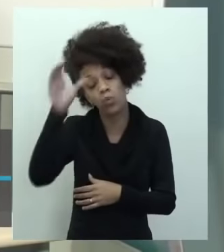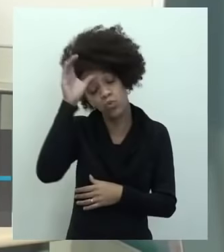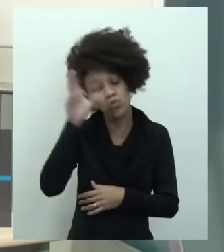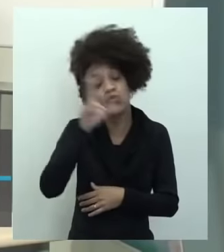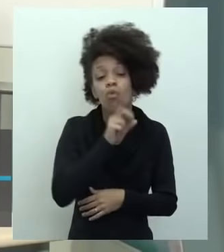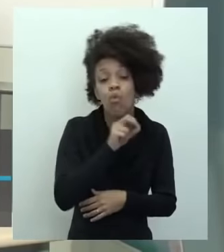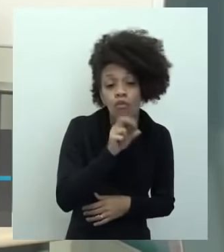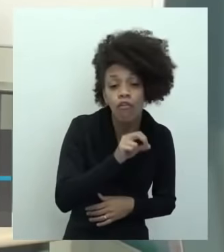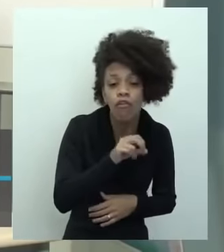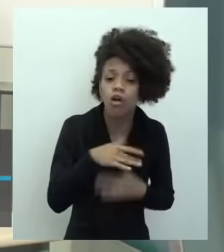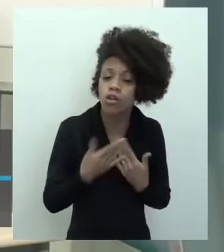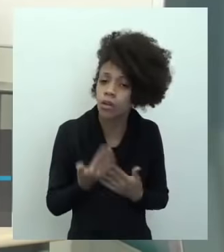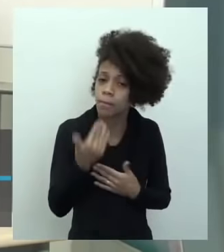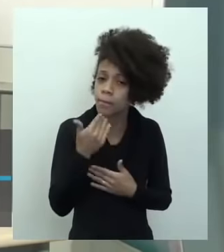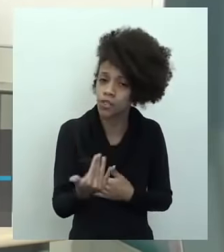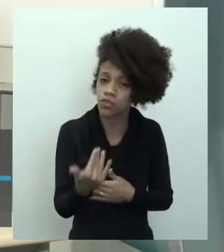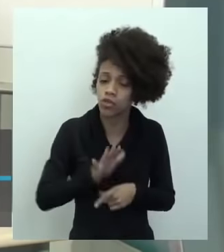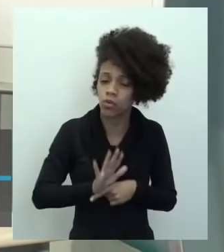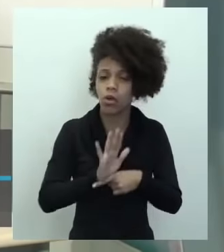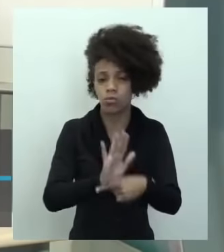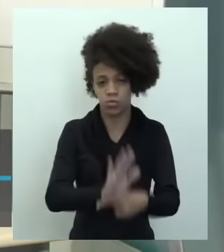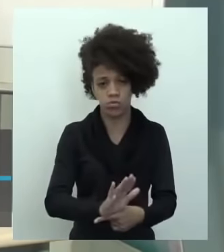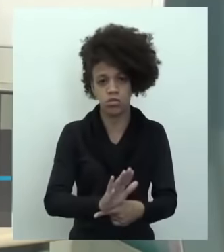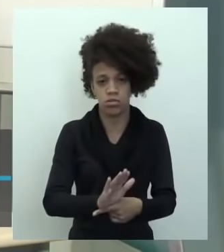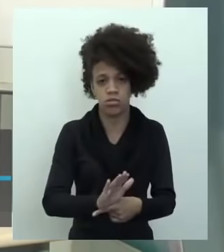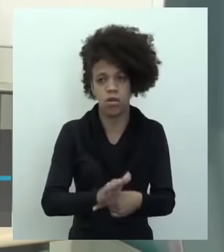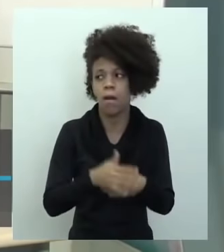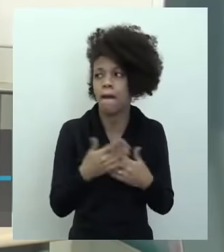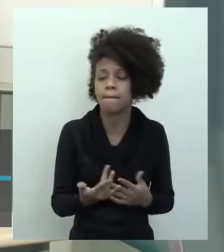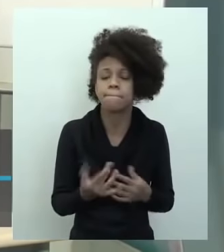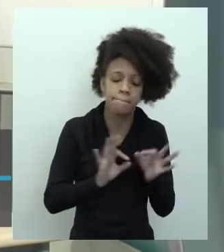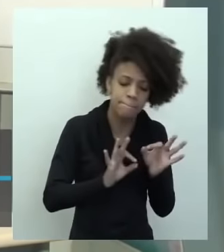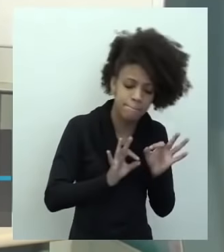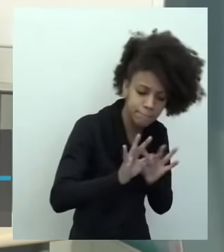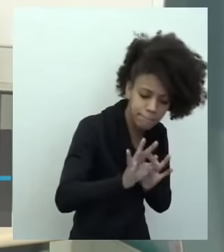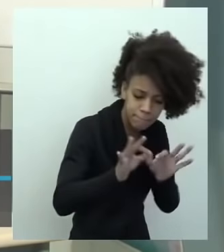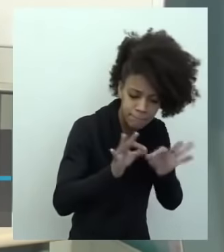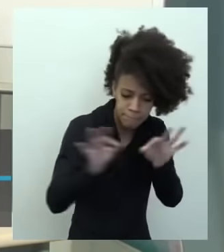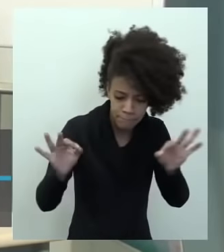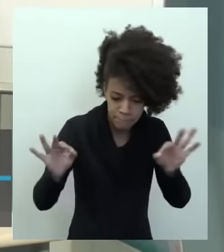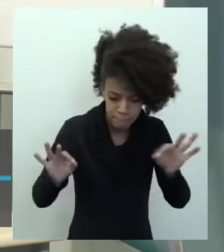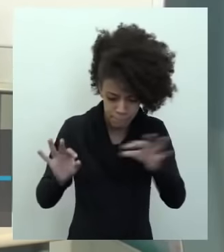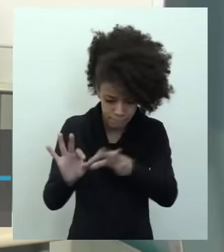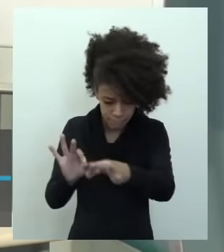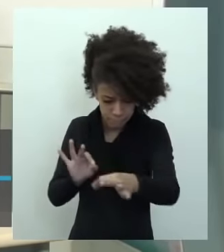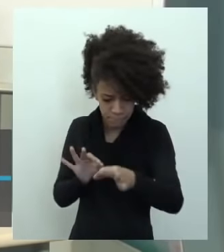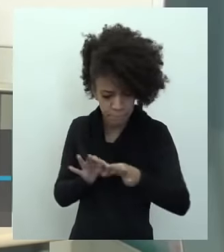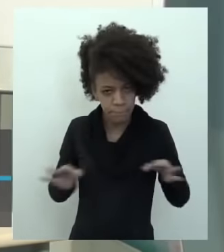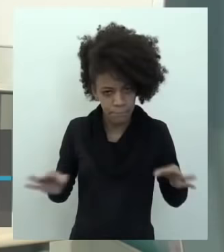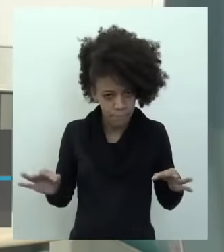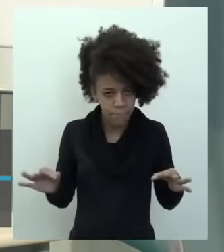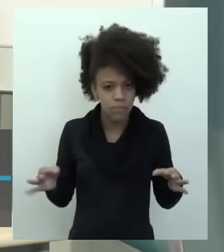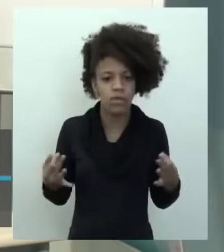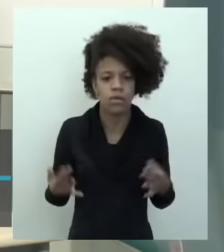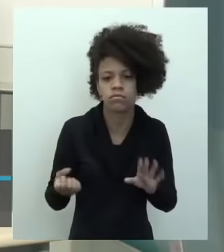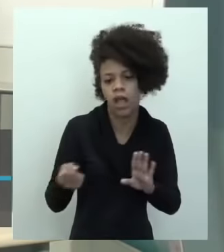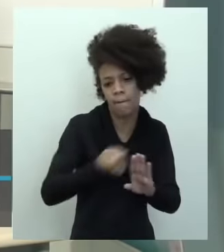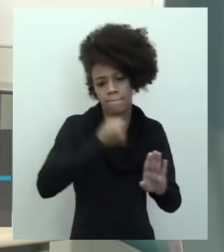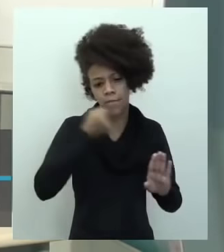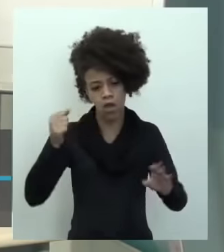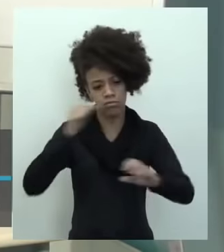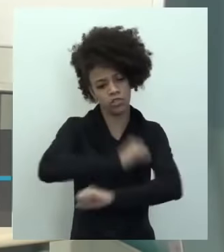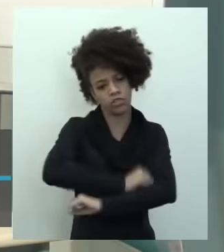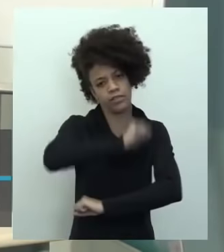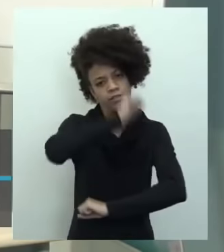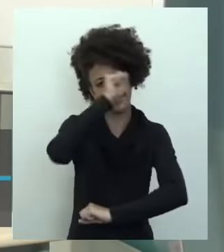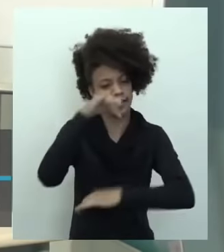vô e pedir às vezes esse auxílio, né, para poder medir aí os móveis, a porta, a